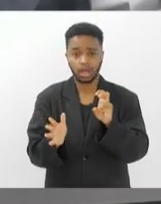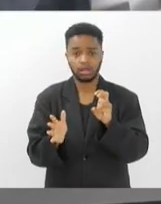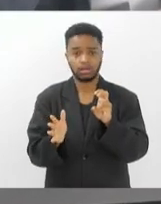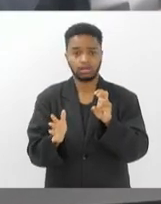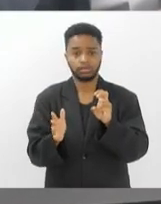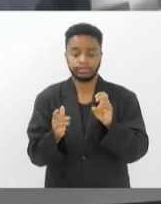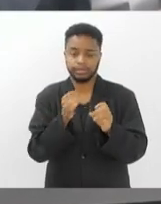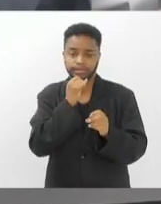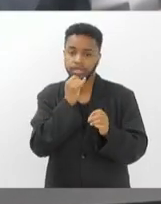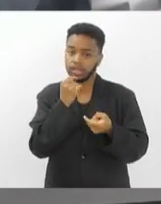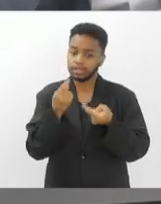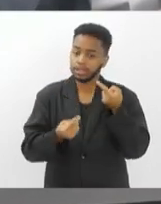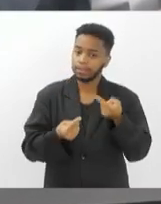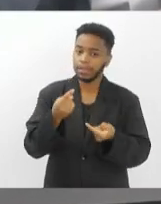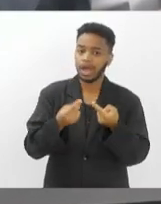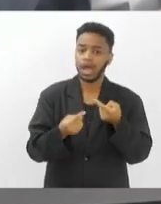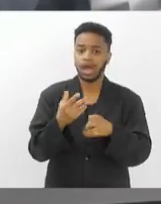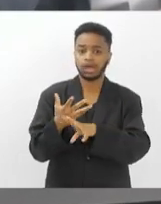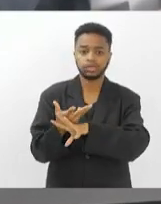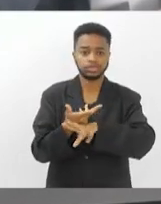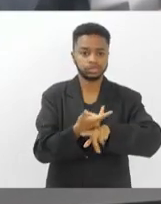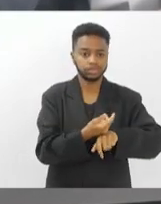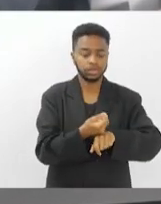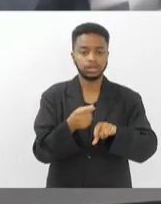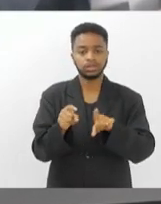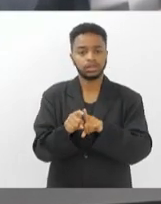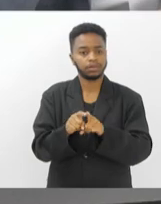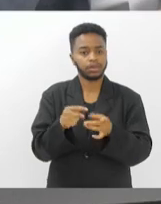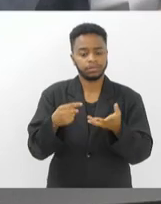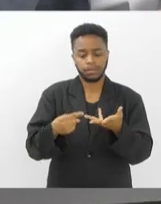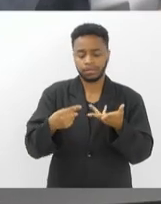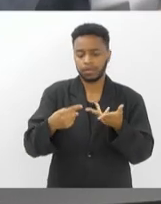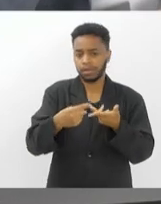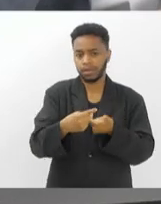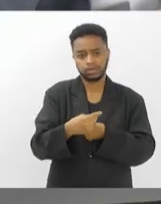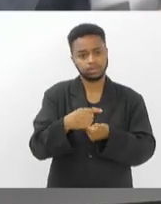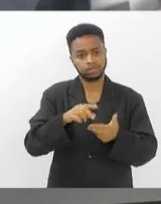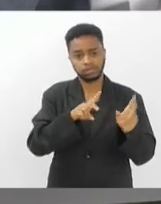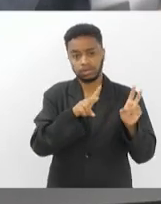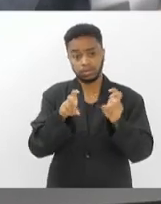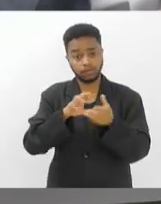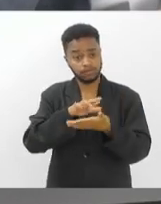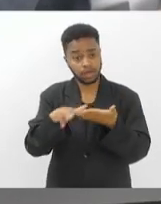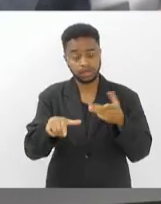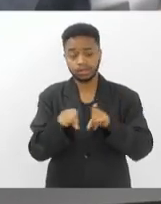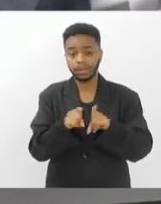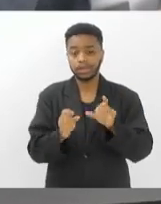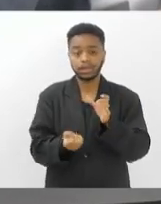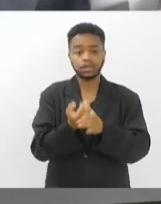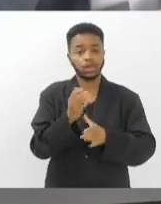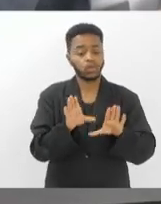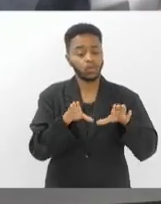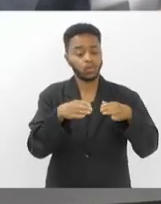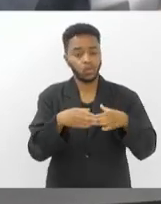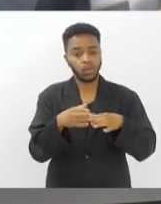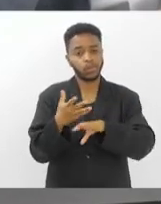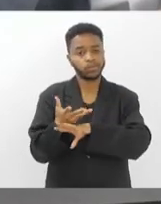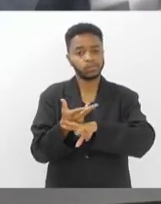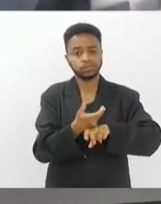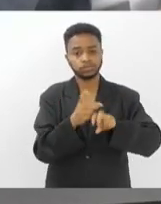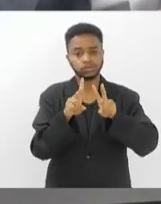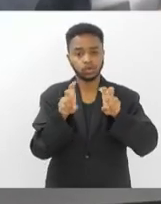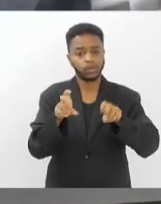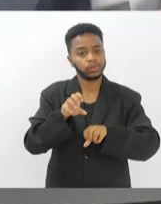debates necessários, interdisciplinares, etc., etc. Criou o grupo interdisciplinar de educação